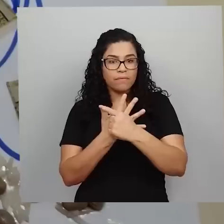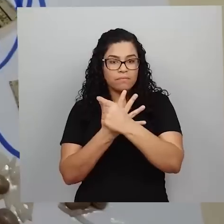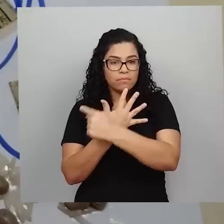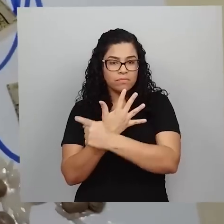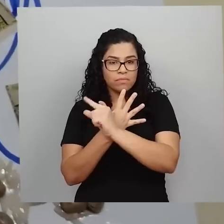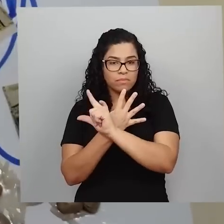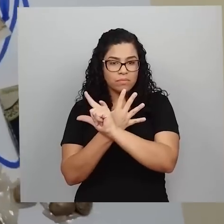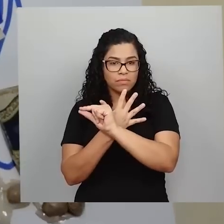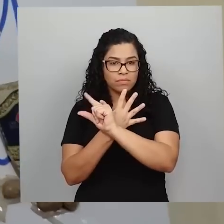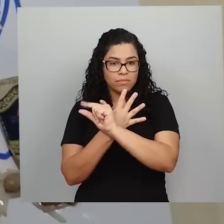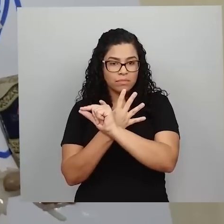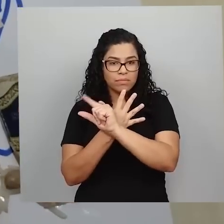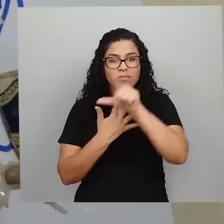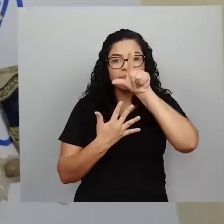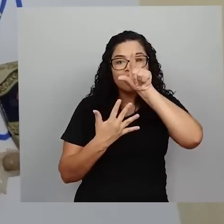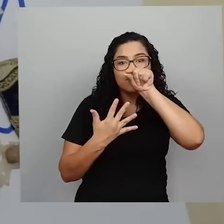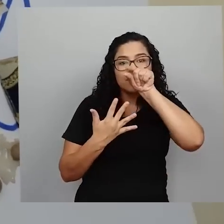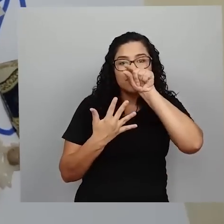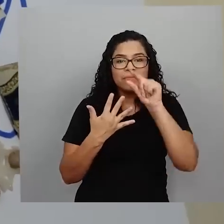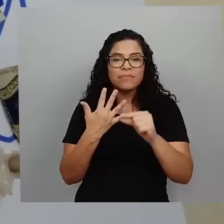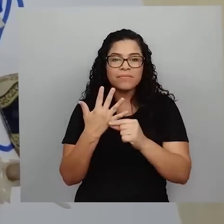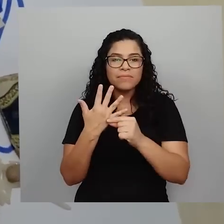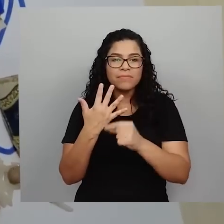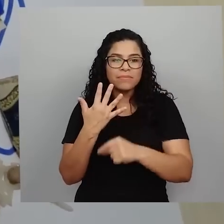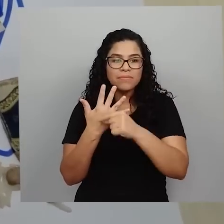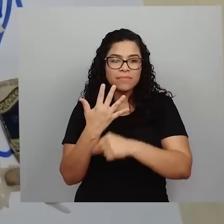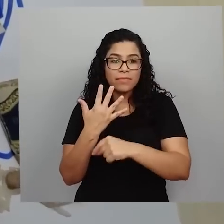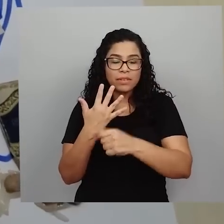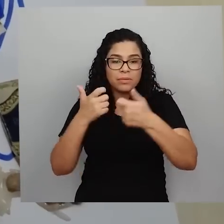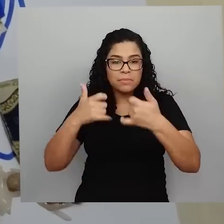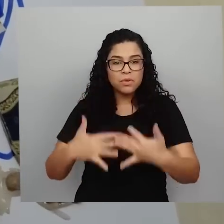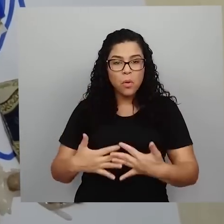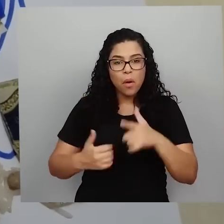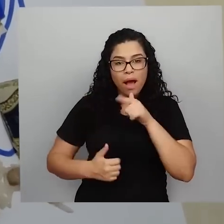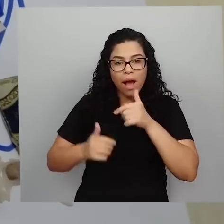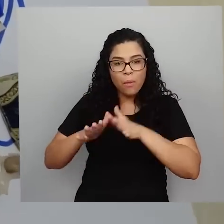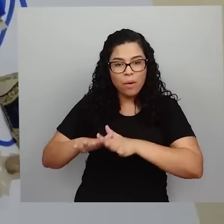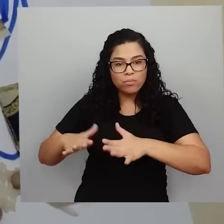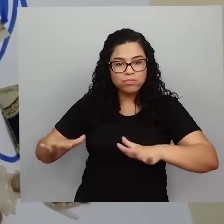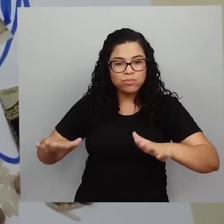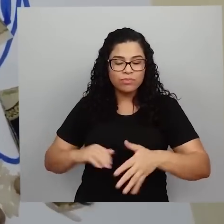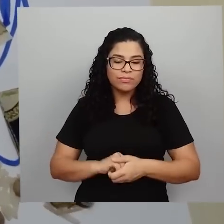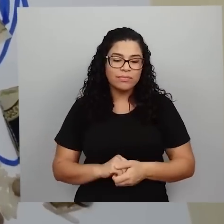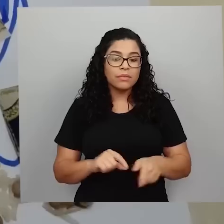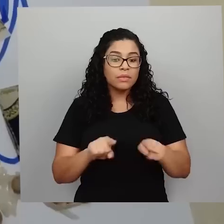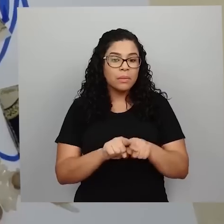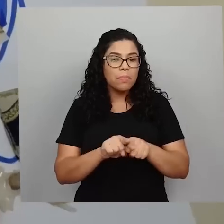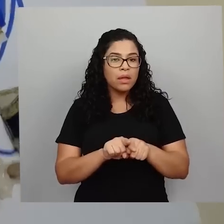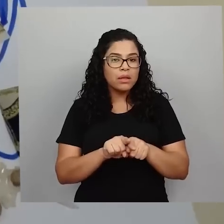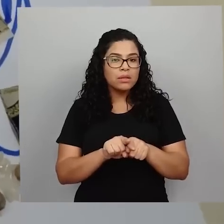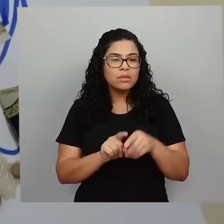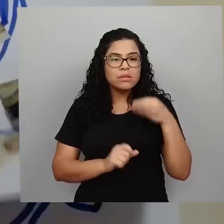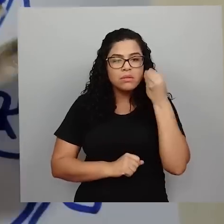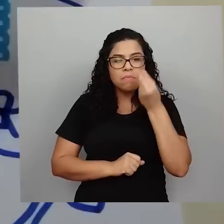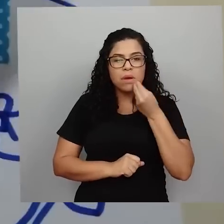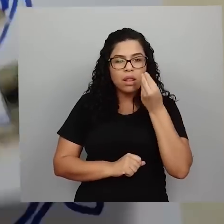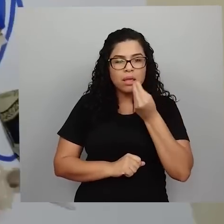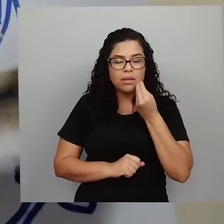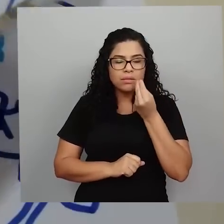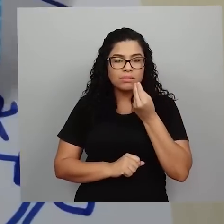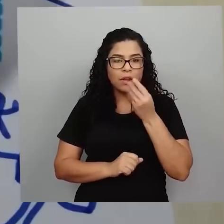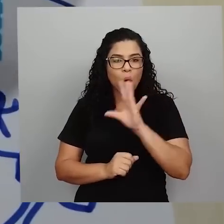água. Aqui, legal explorar, né, diferentes materiais nas colagens. Essa atividade